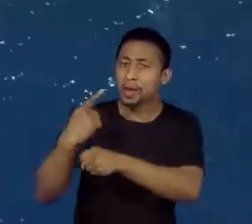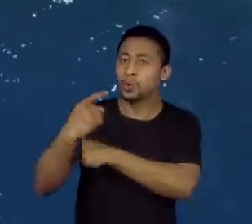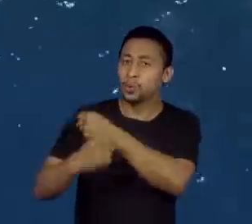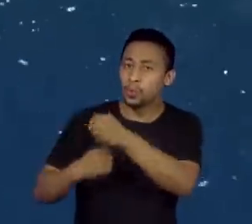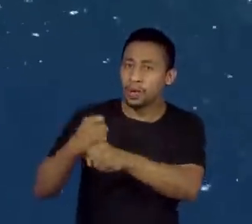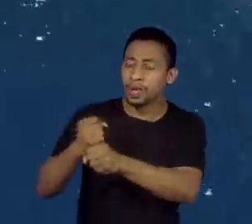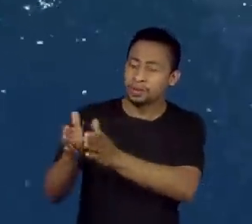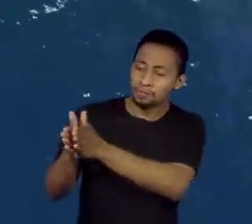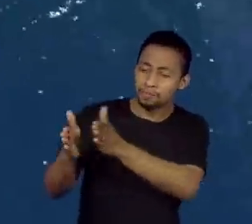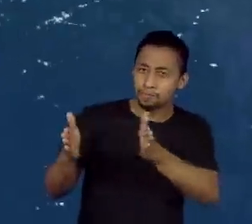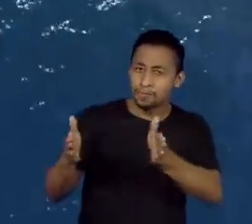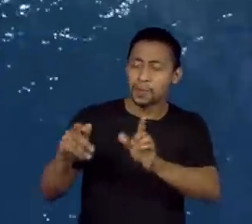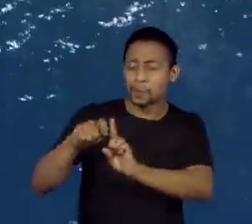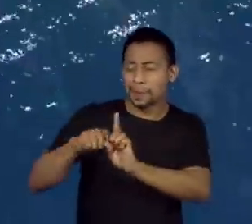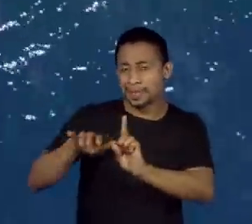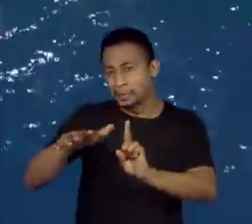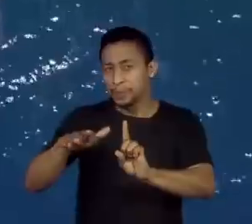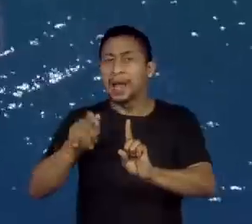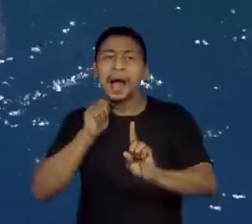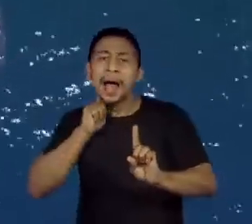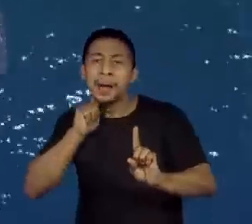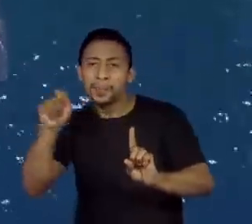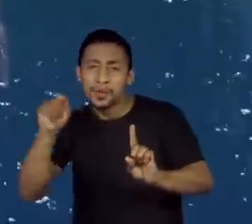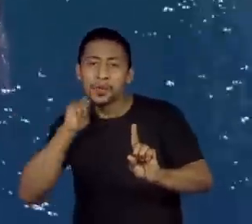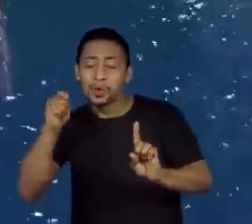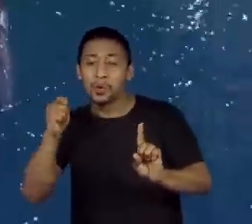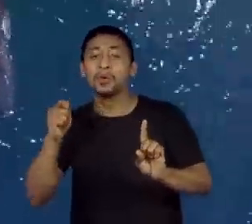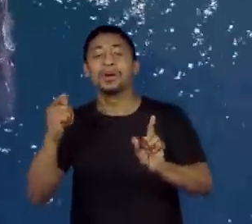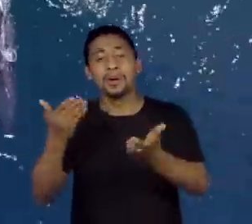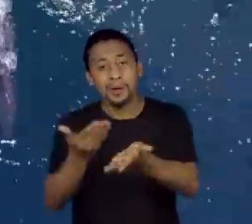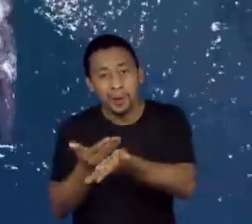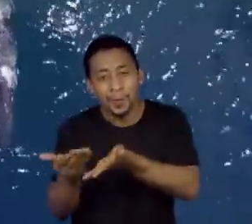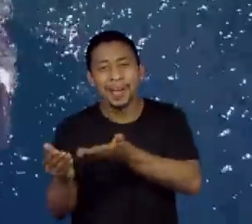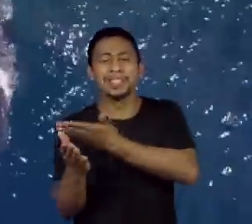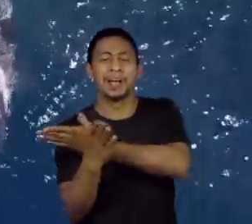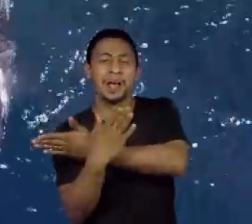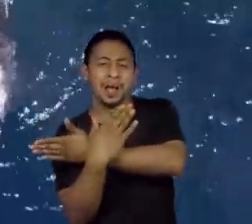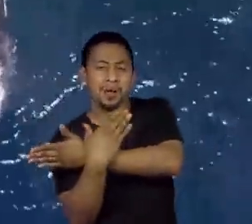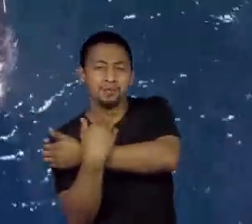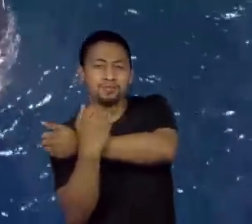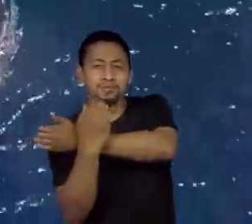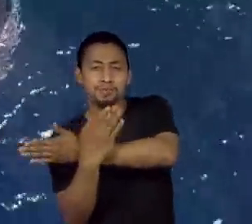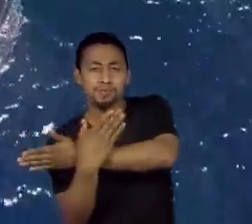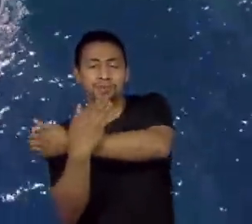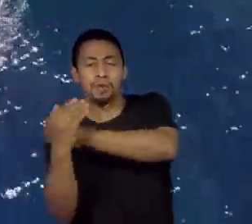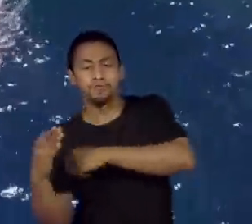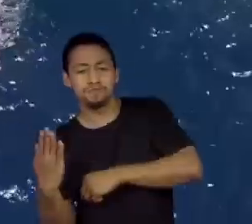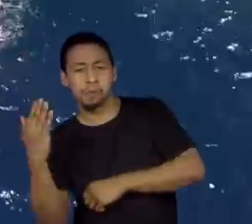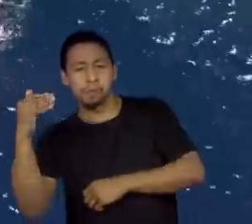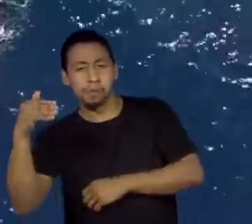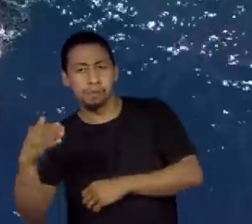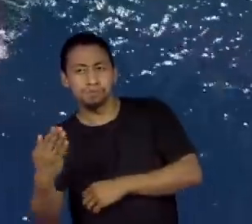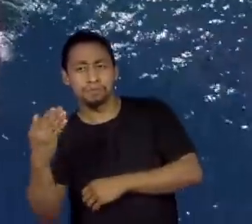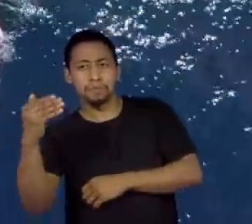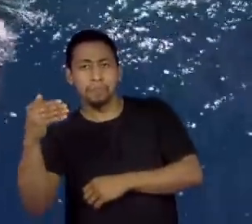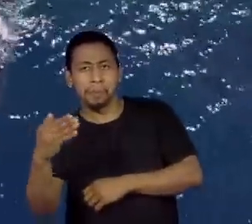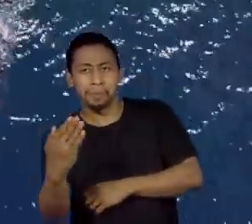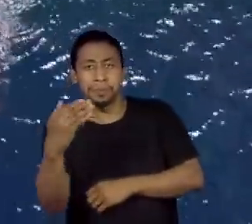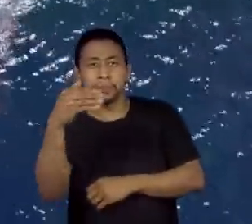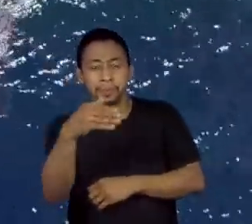elas começam uma incrível jornada, uma viagem de 4.000 quilômetros para as águas mais calmas e quentes brasileiras, do